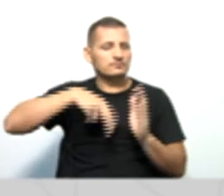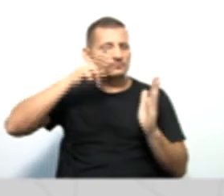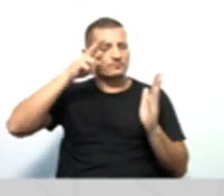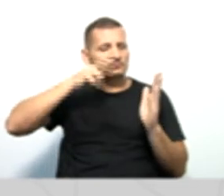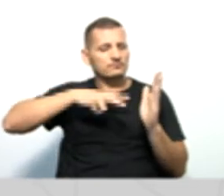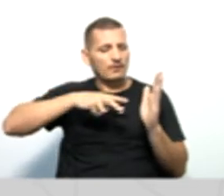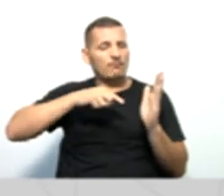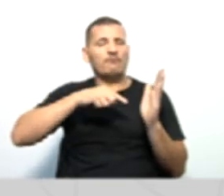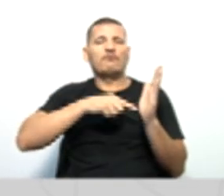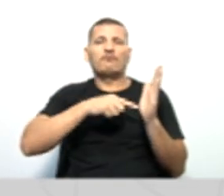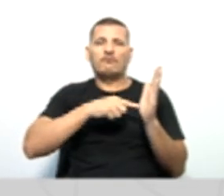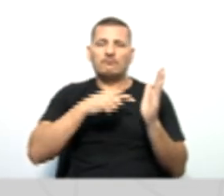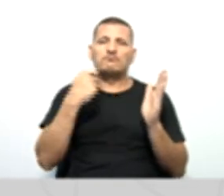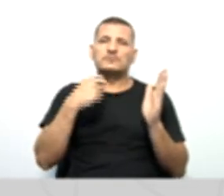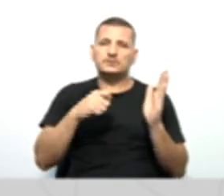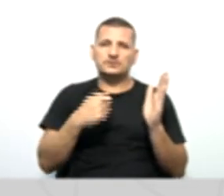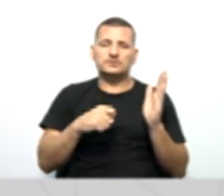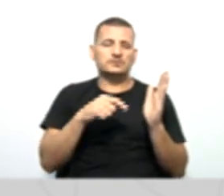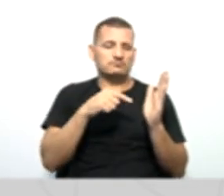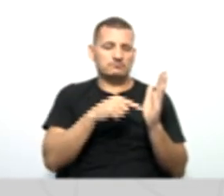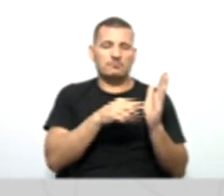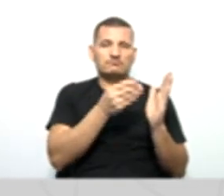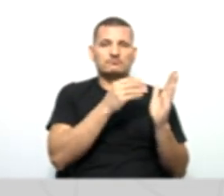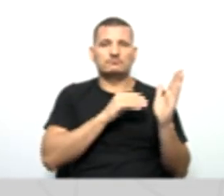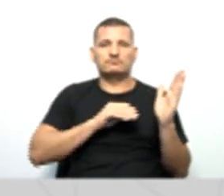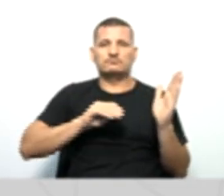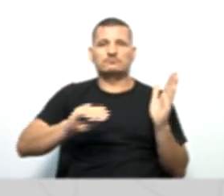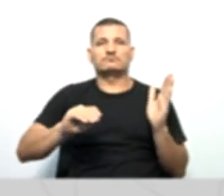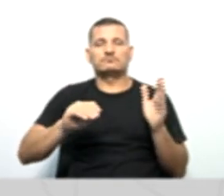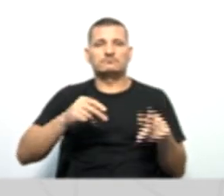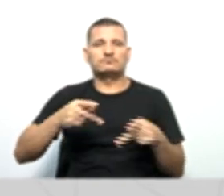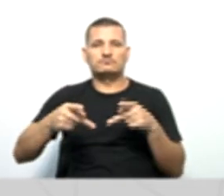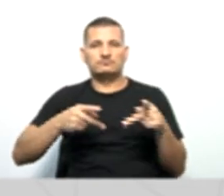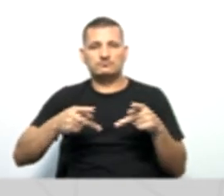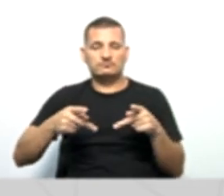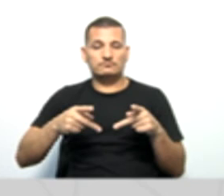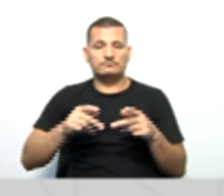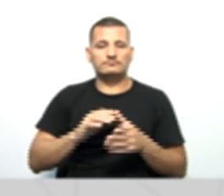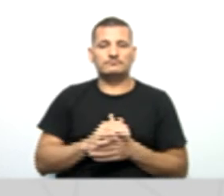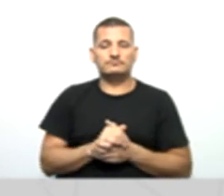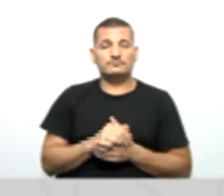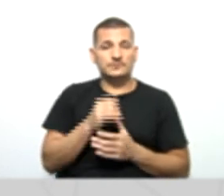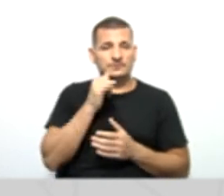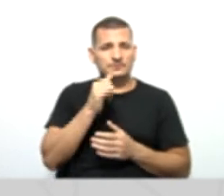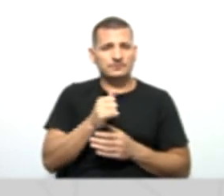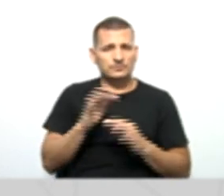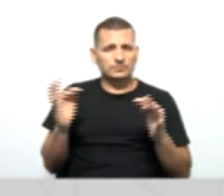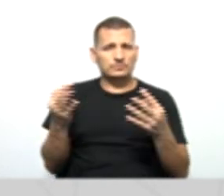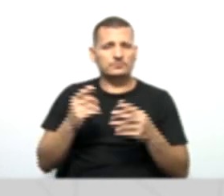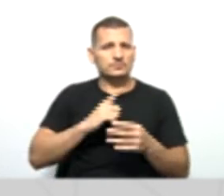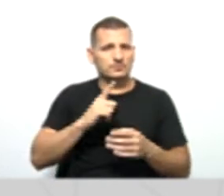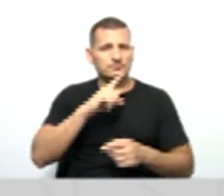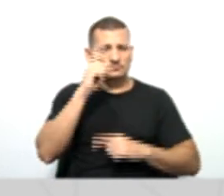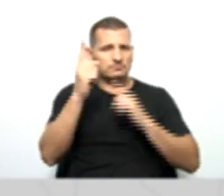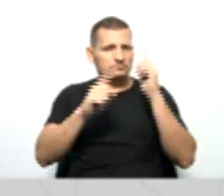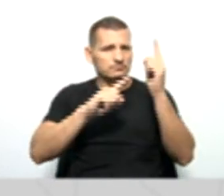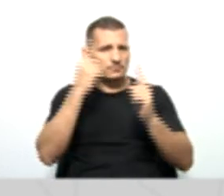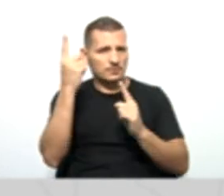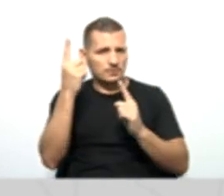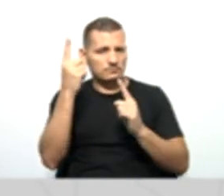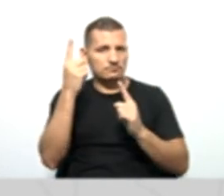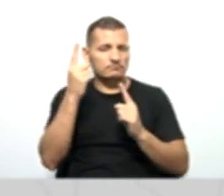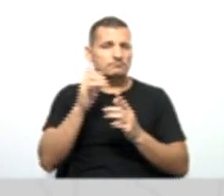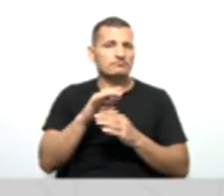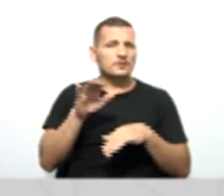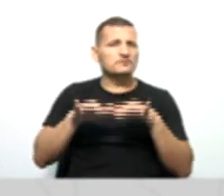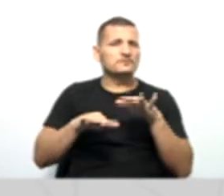estava contemplado na sua ideia inicial. Então, se todo mundo teve ideias, tá? Aquelas ideias, por